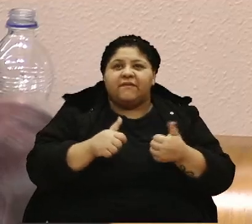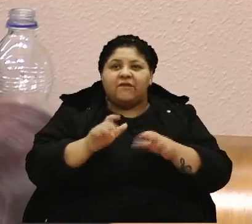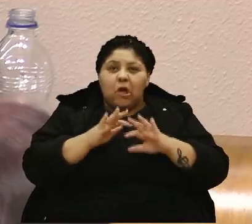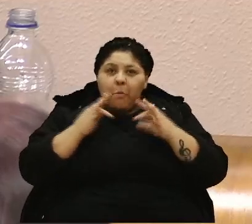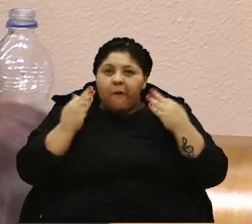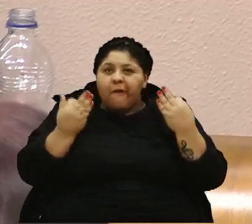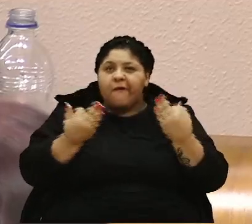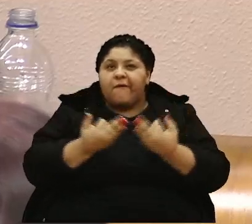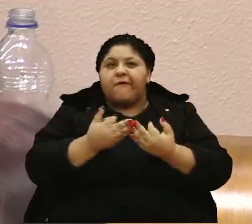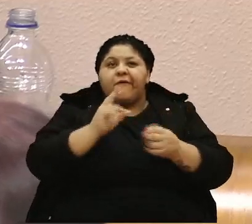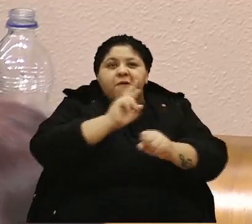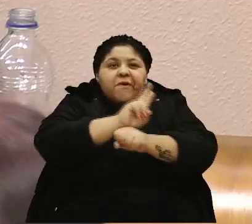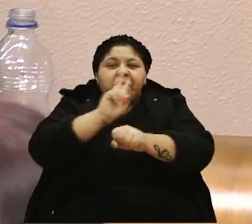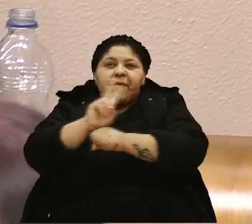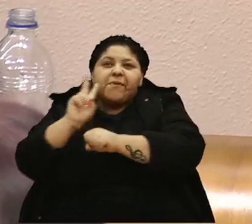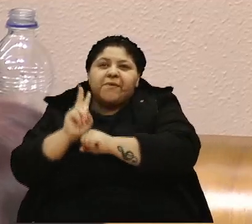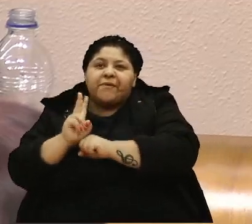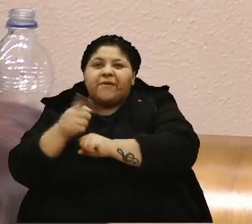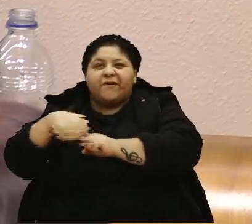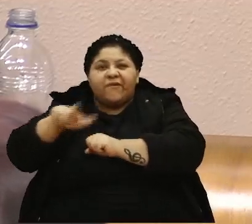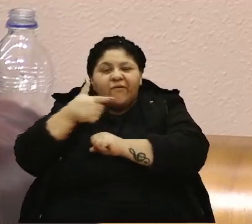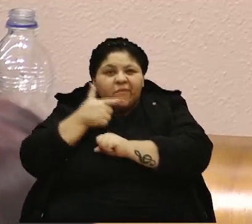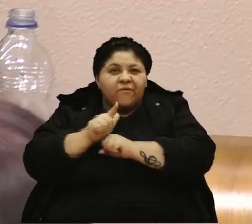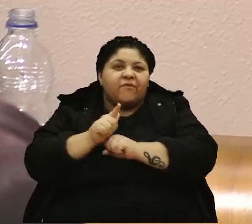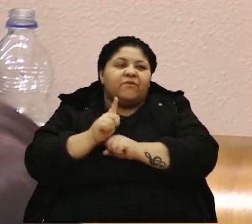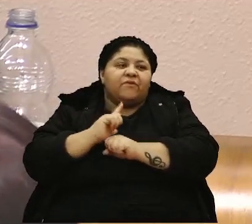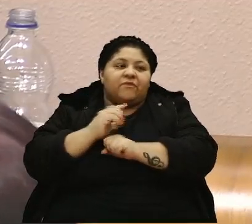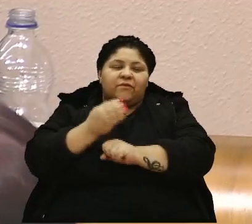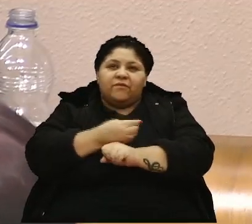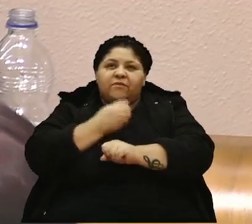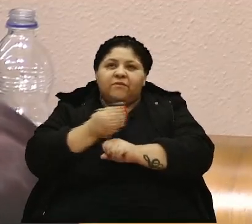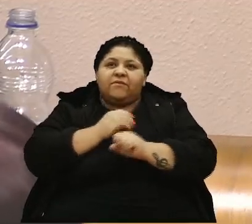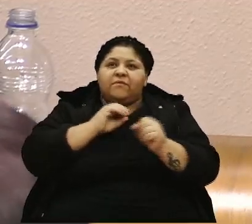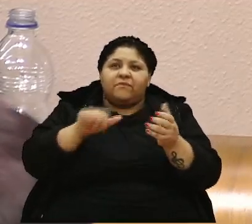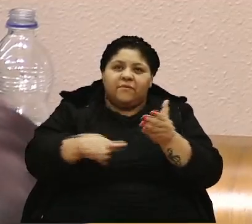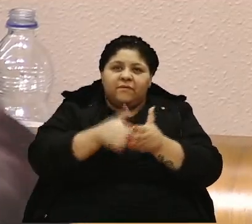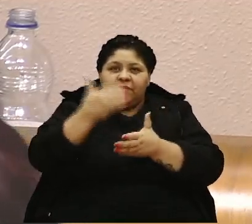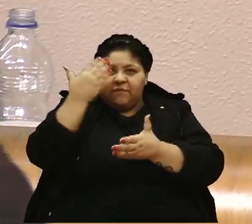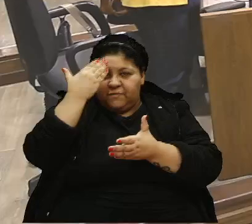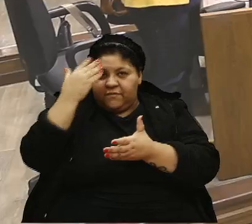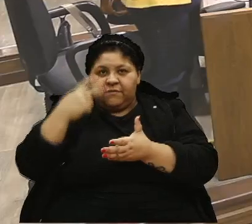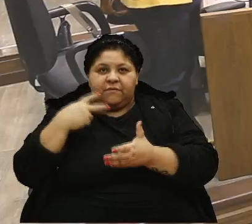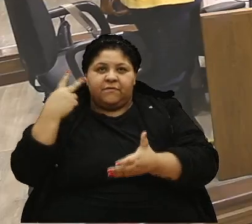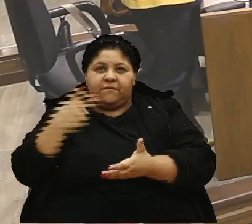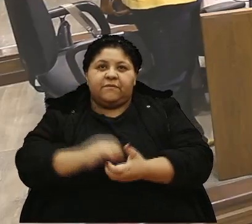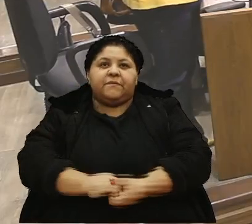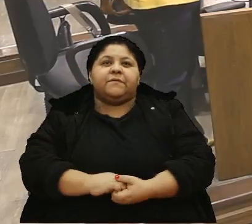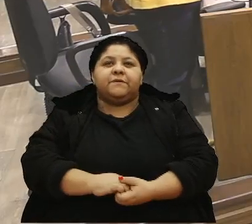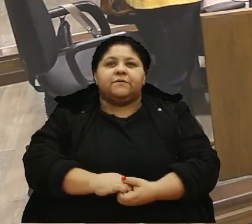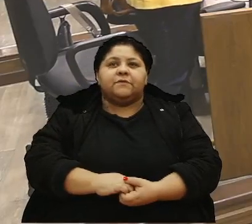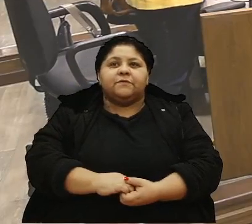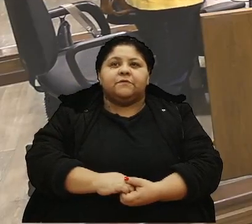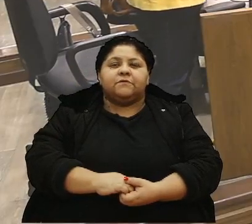que lhe cuide, lhe proteja, a gente com certeza vai viver num lugar muito melhor. Obrigada, vereadora. E com